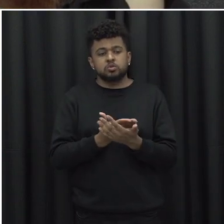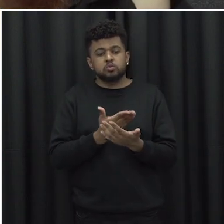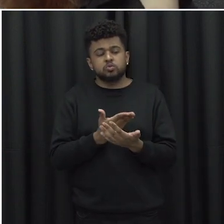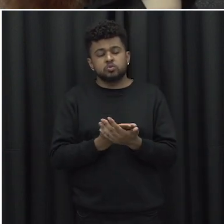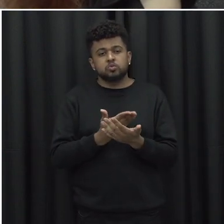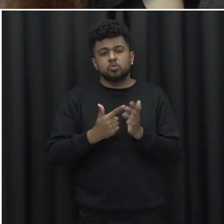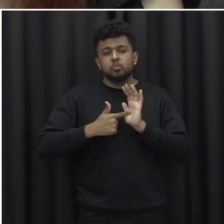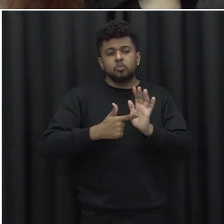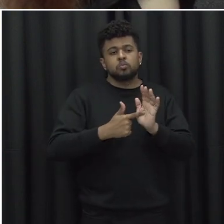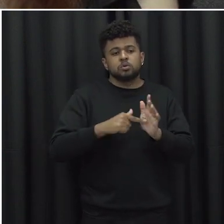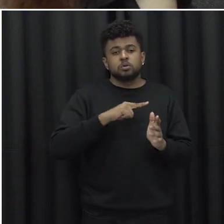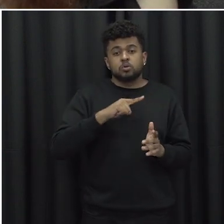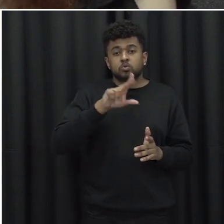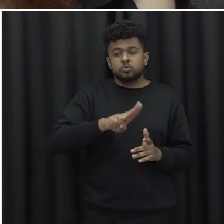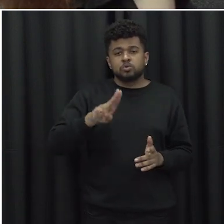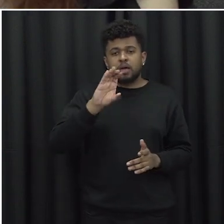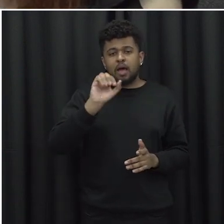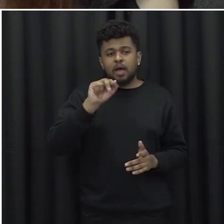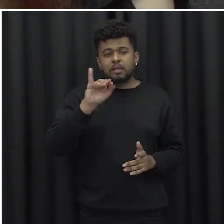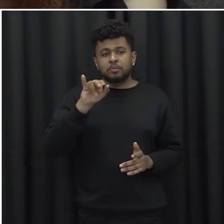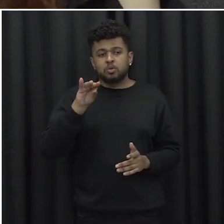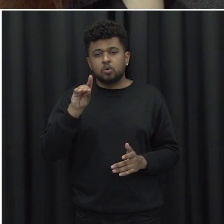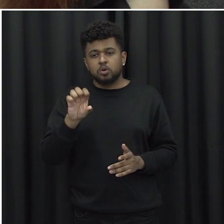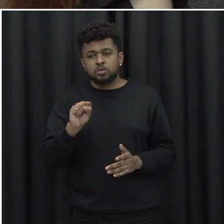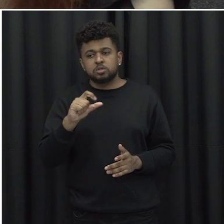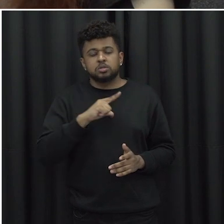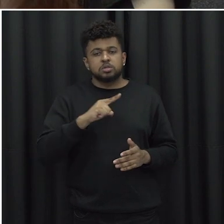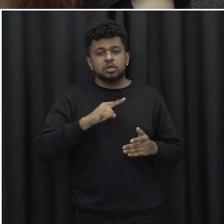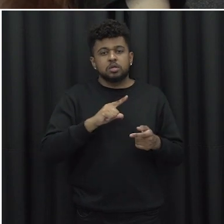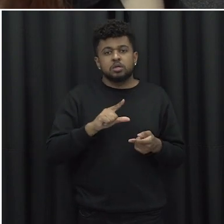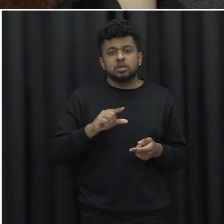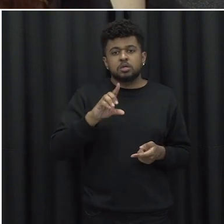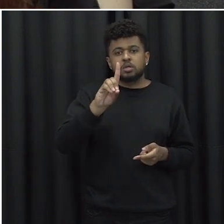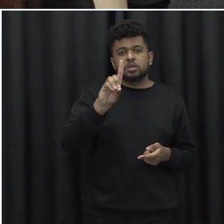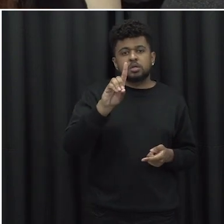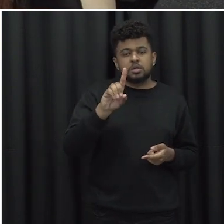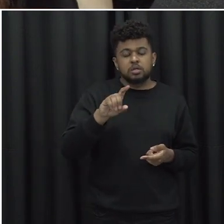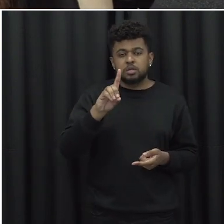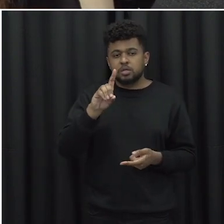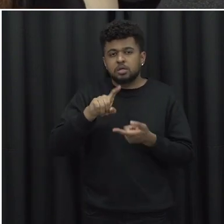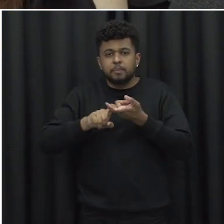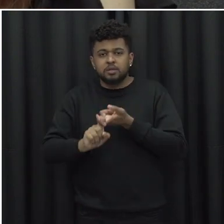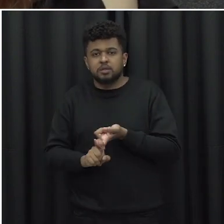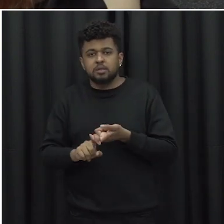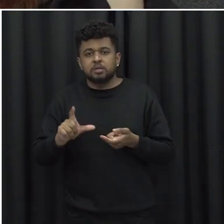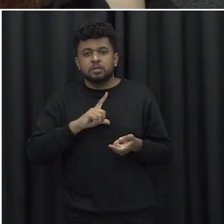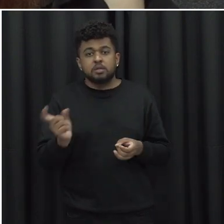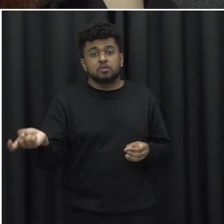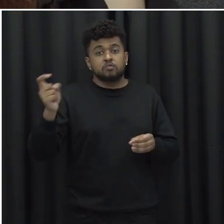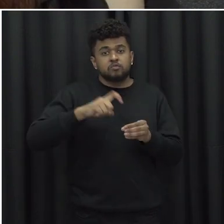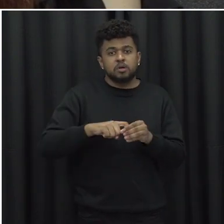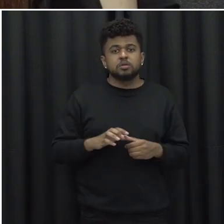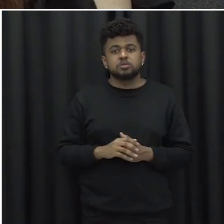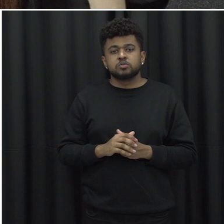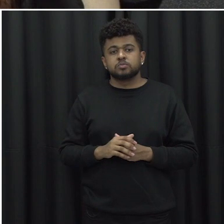hoje em dia tem estudos, né, mostrando o uso de canabinoides para tratamento da dependência. Então, também